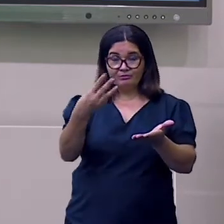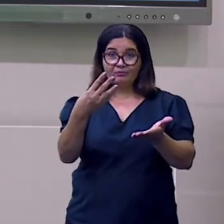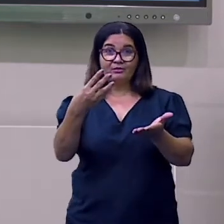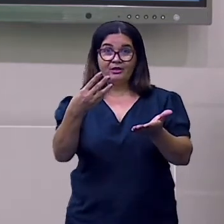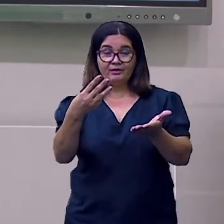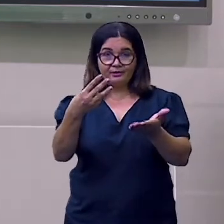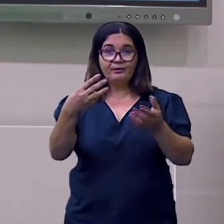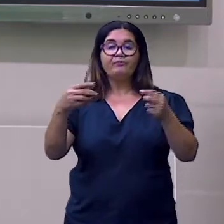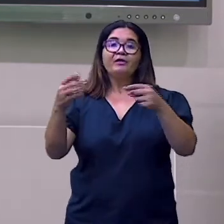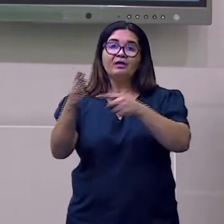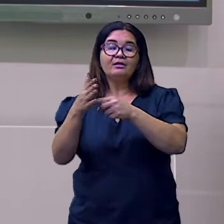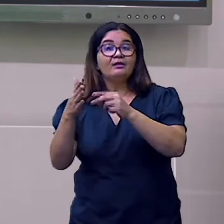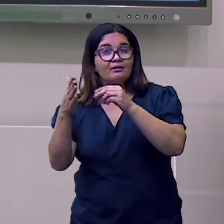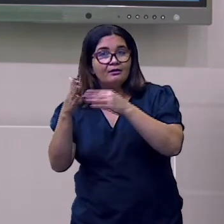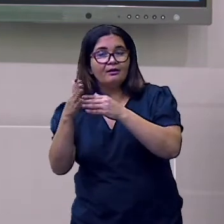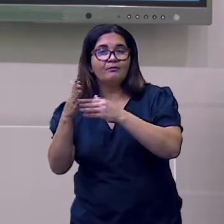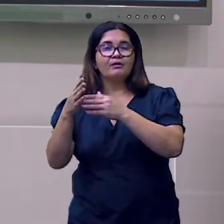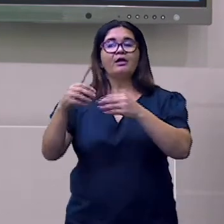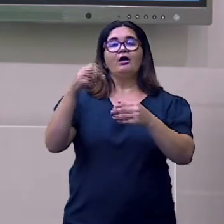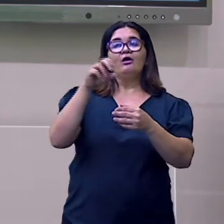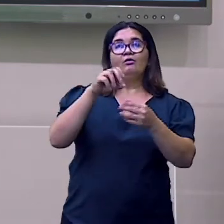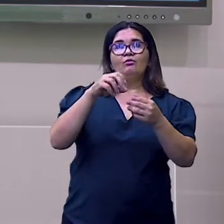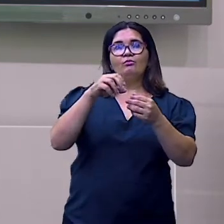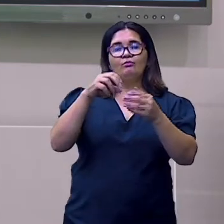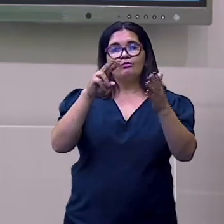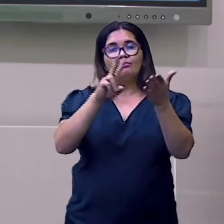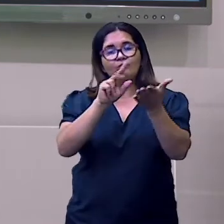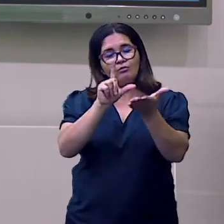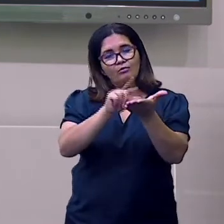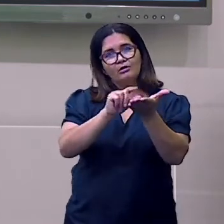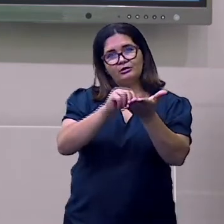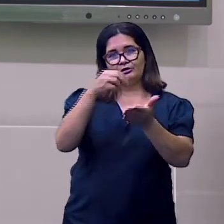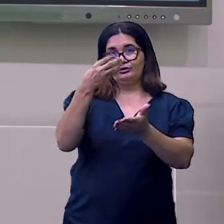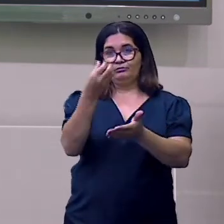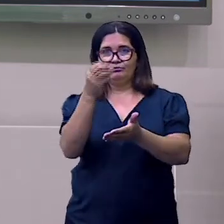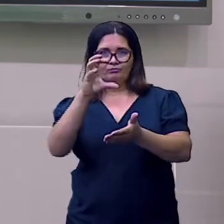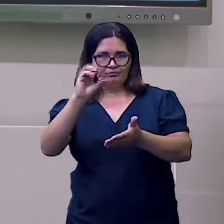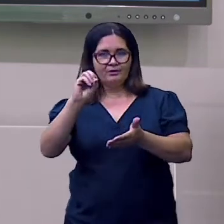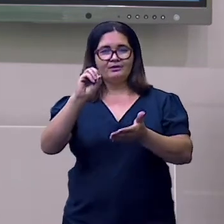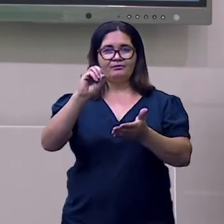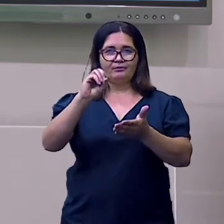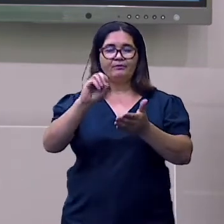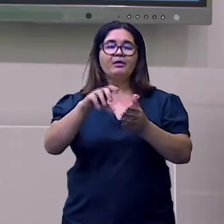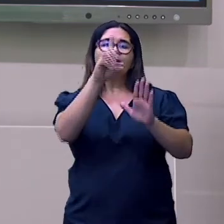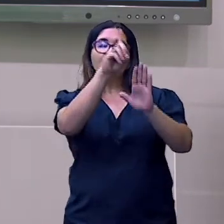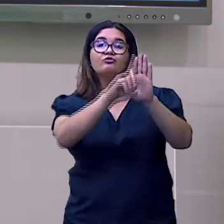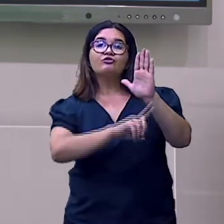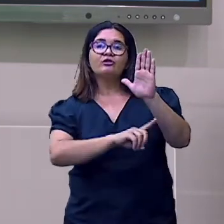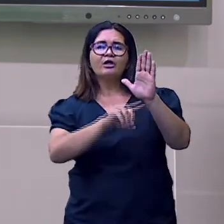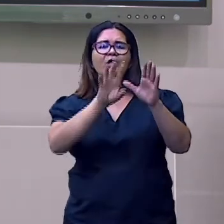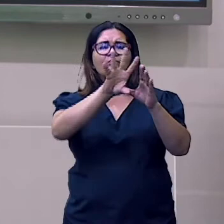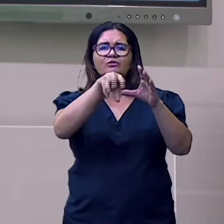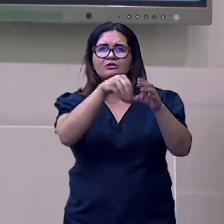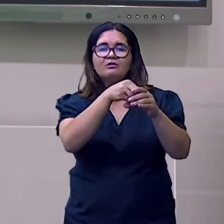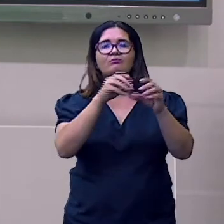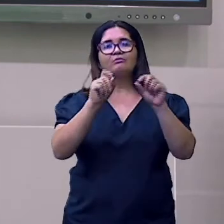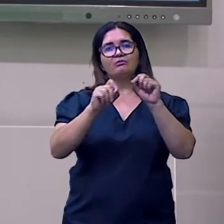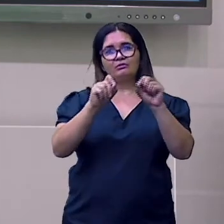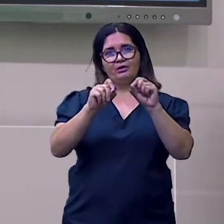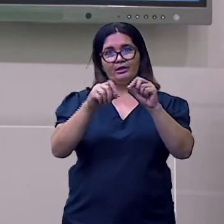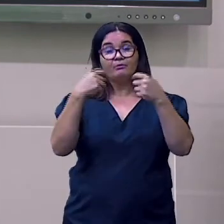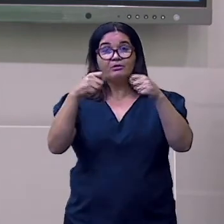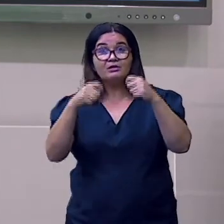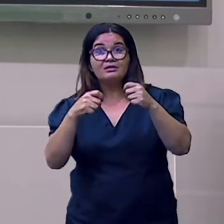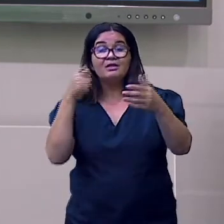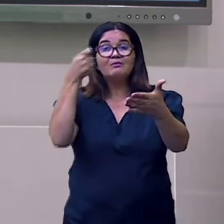e o artigo 60. Para exigirmos nossos direitos e cumprir nossos deveres,